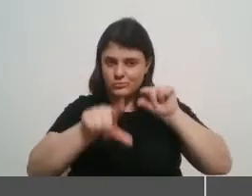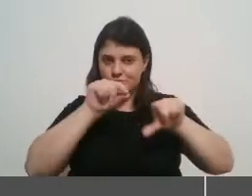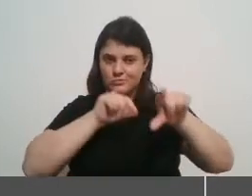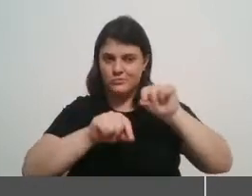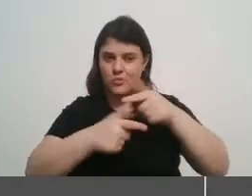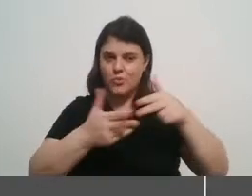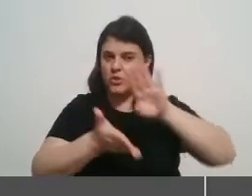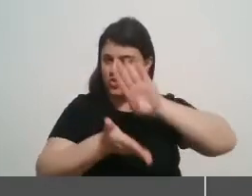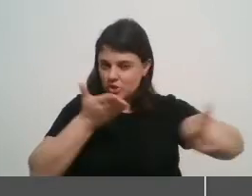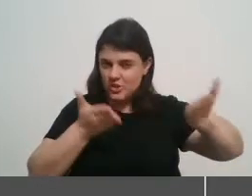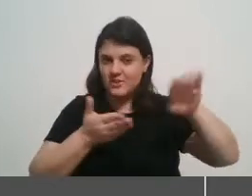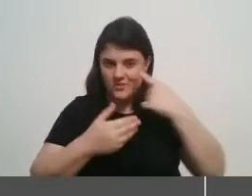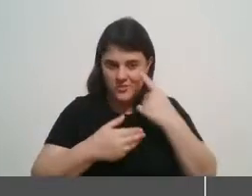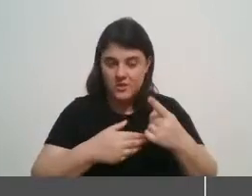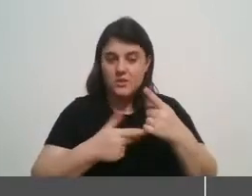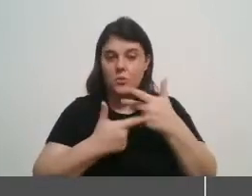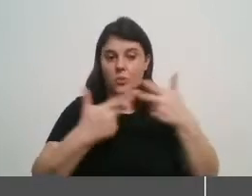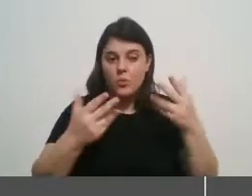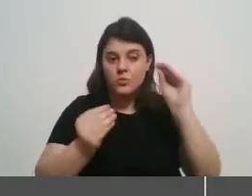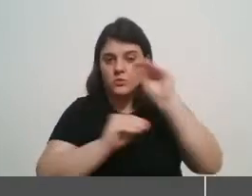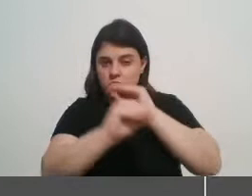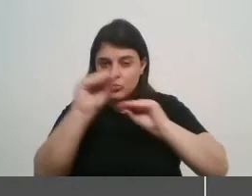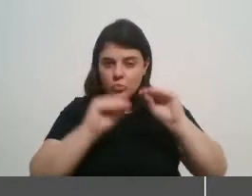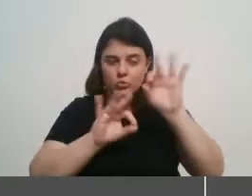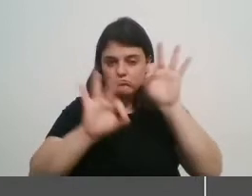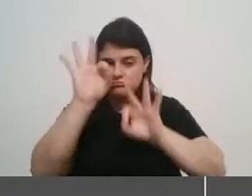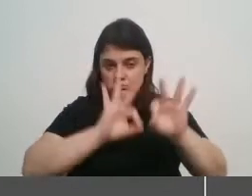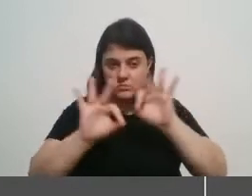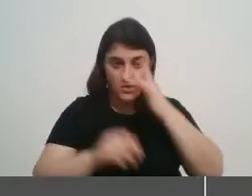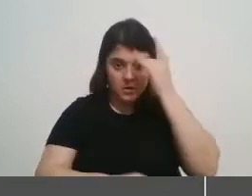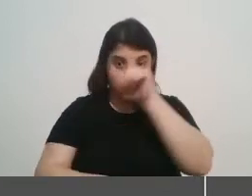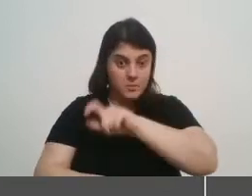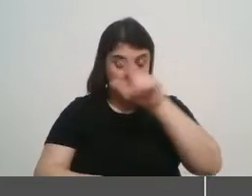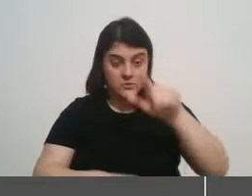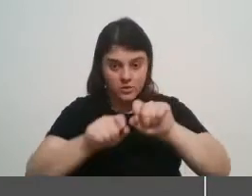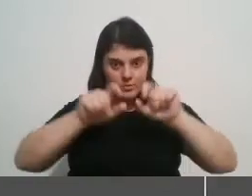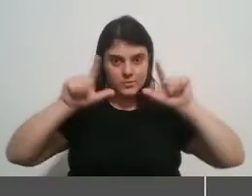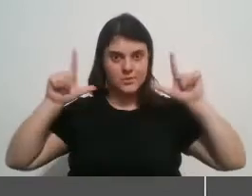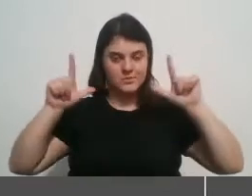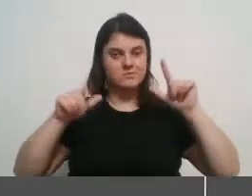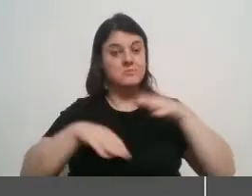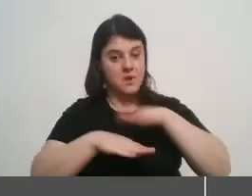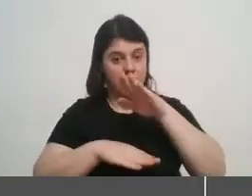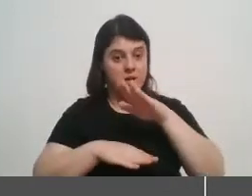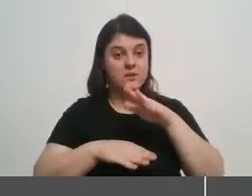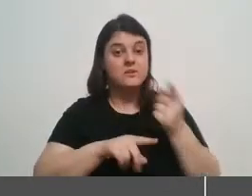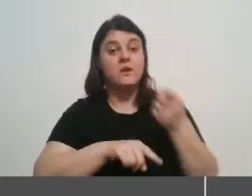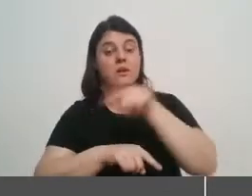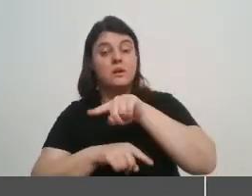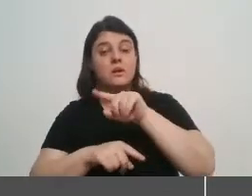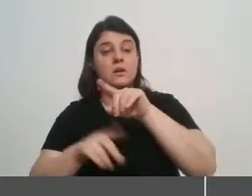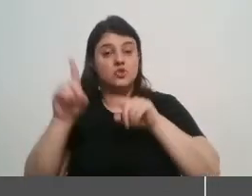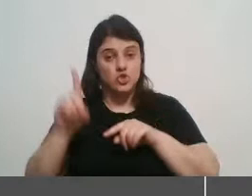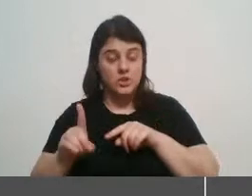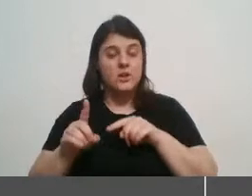excluídas de cara, coisas que são reenquadradas, personagens que são destacados, né? Na fotografia à direita, a gente vê,